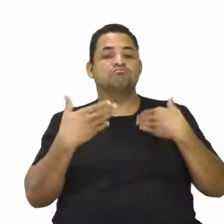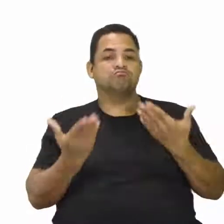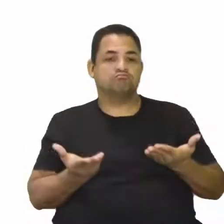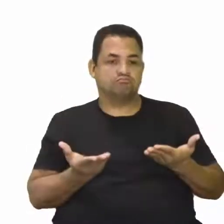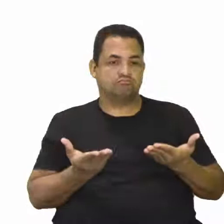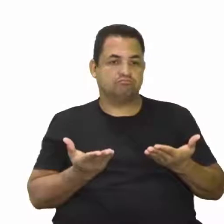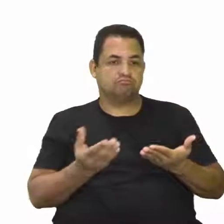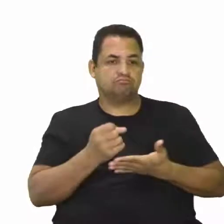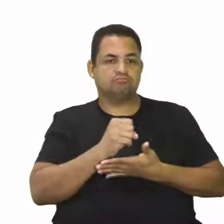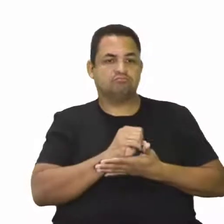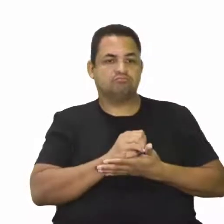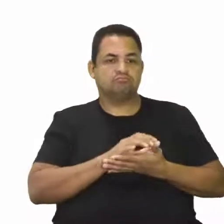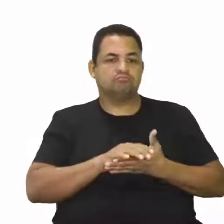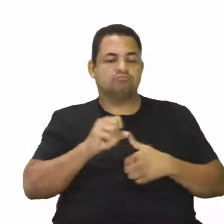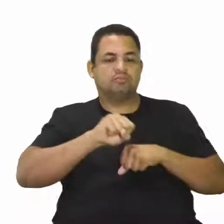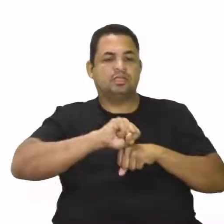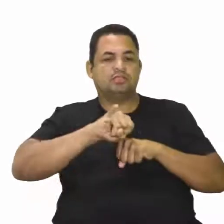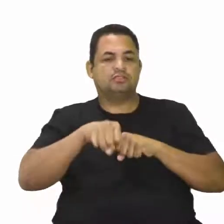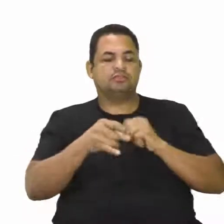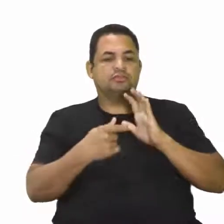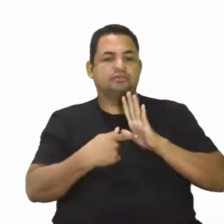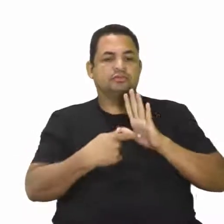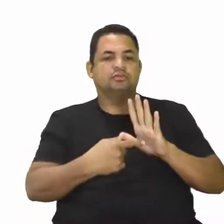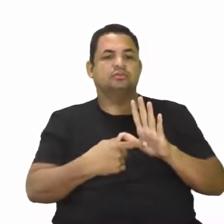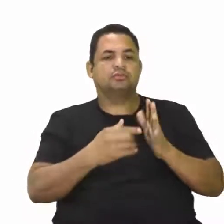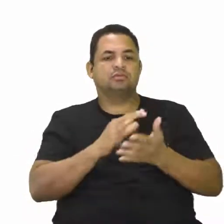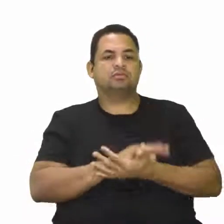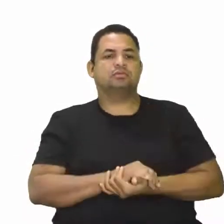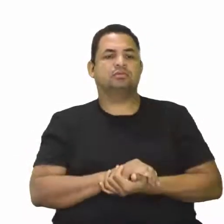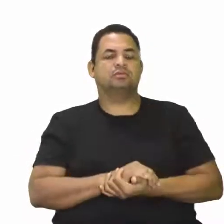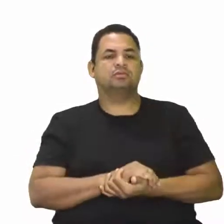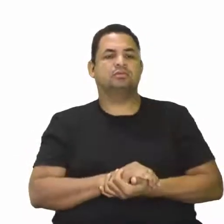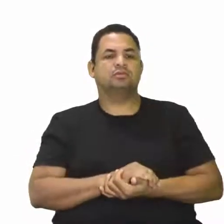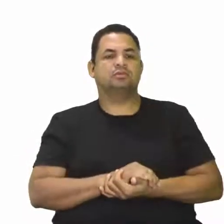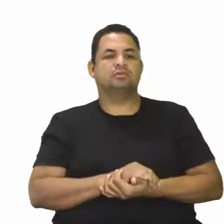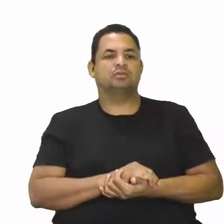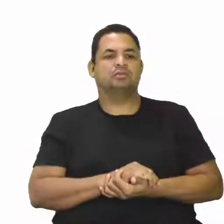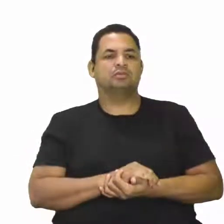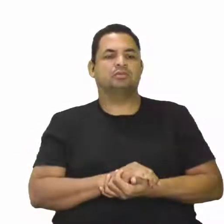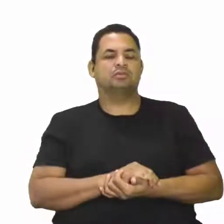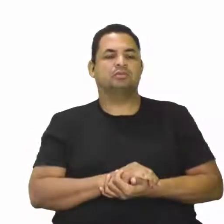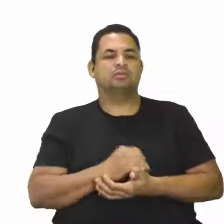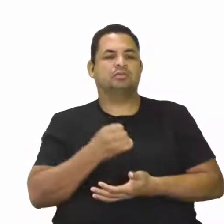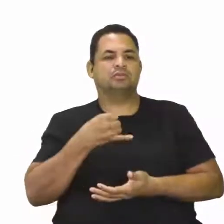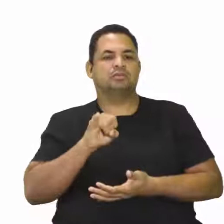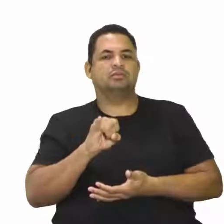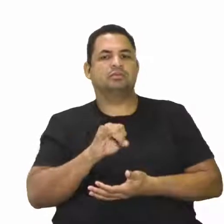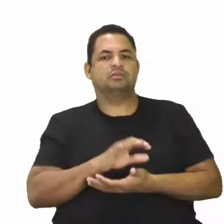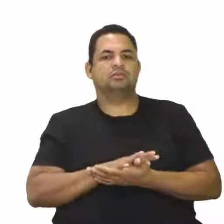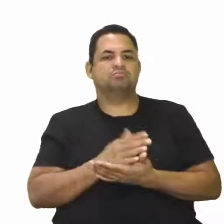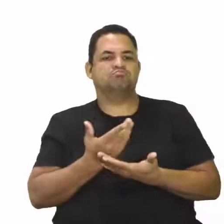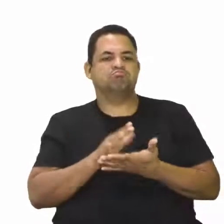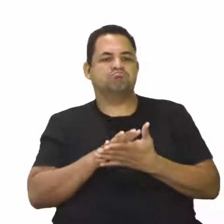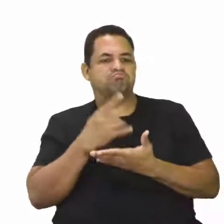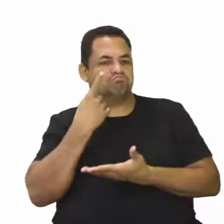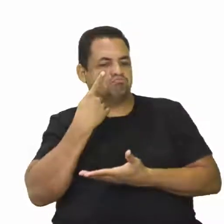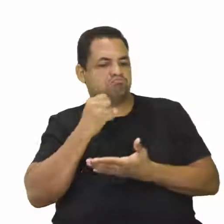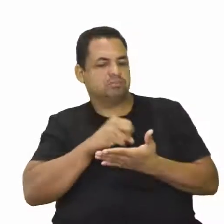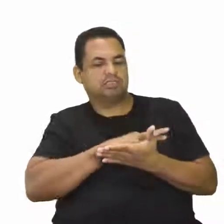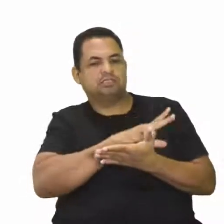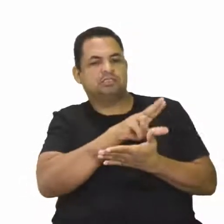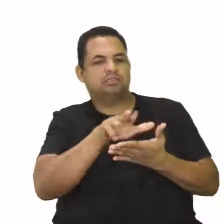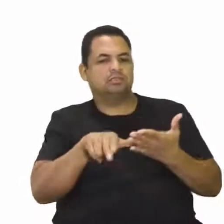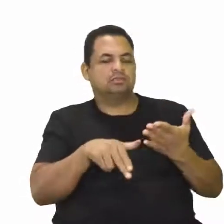é o adjetivo demonstrativo aqui? Se formos parar para analisar, nós temos vários,